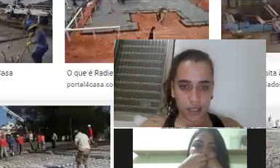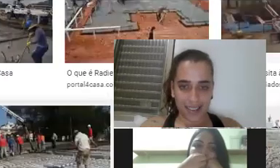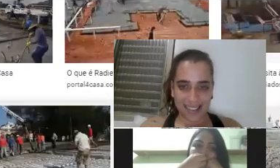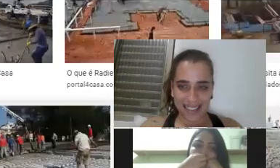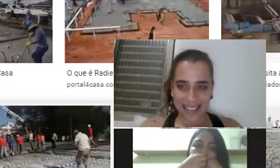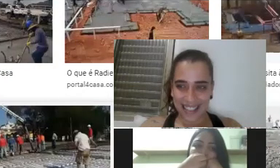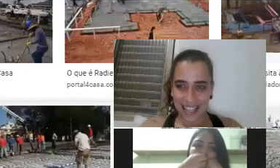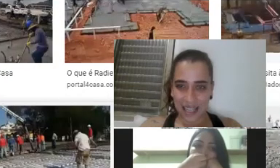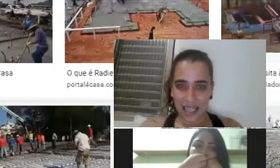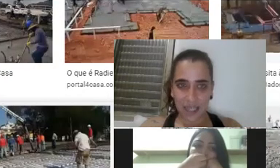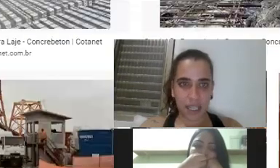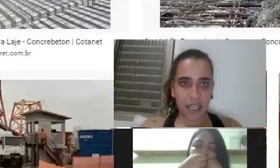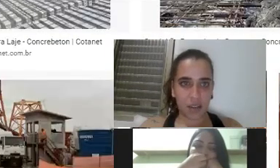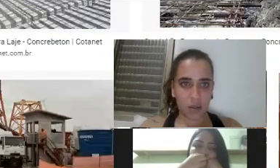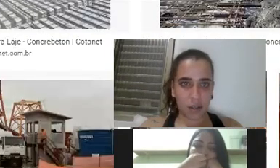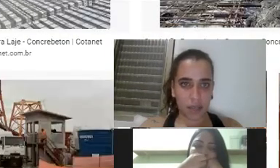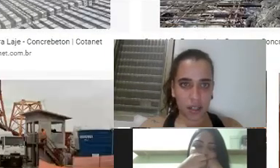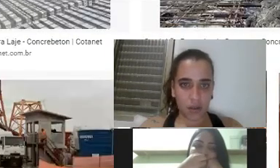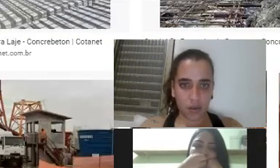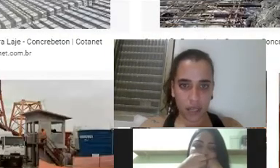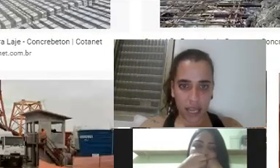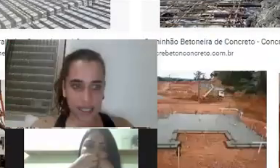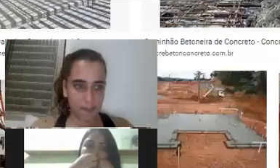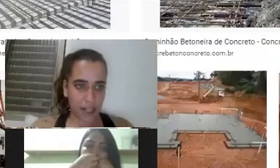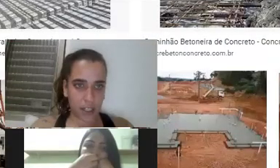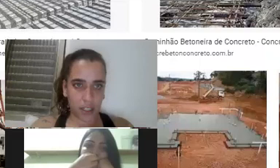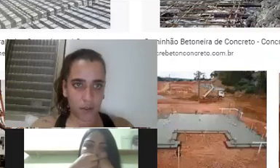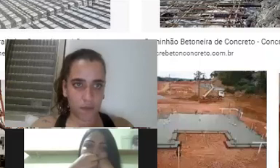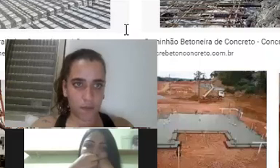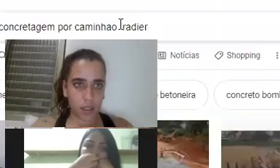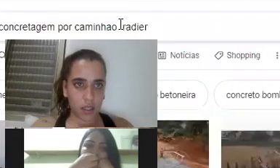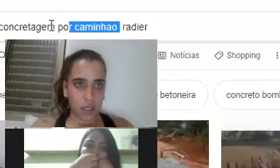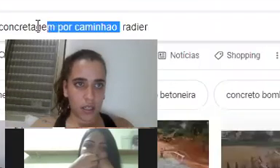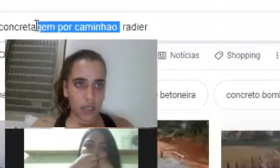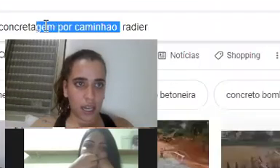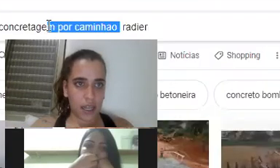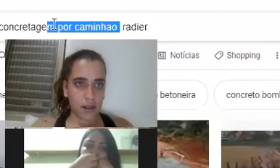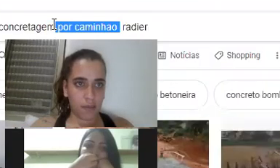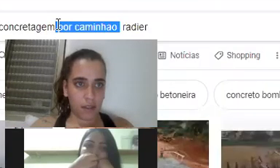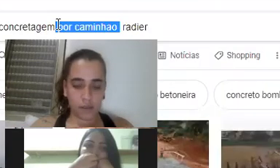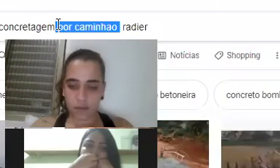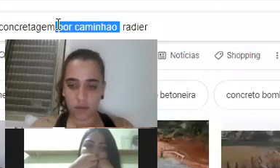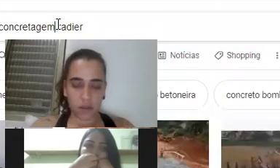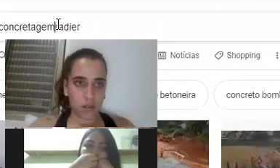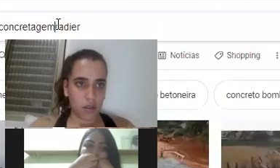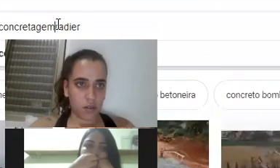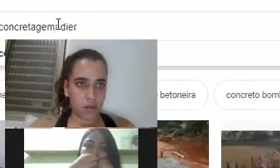concretagem das biqueiras do caminhão, é essa parte aqui, ó. Caramba!